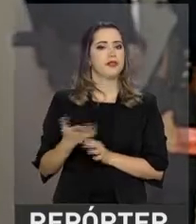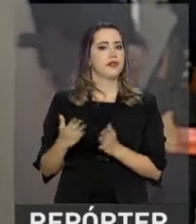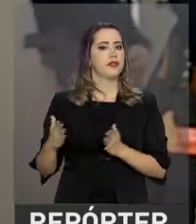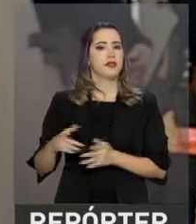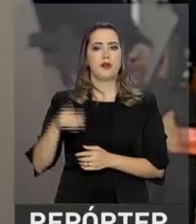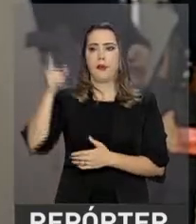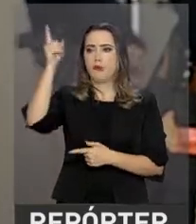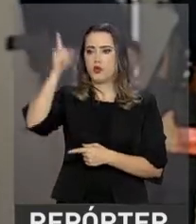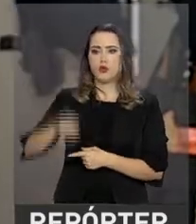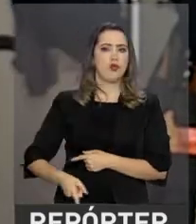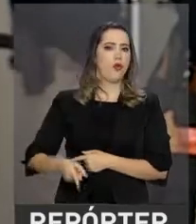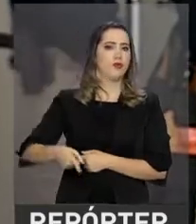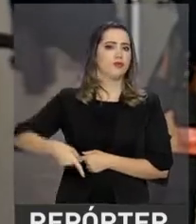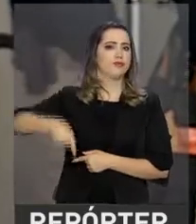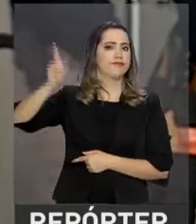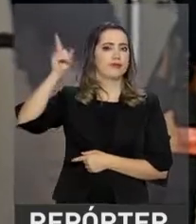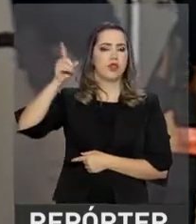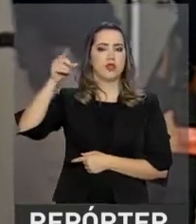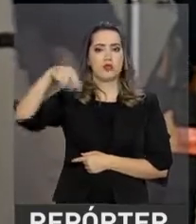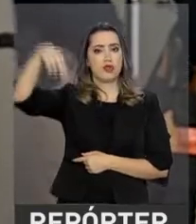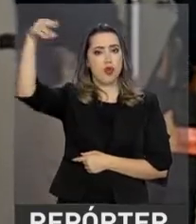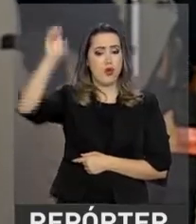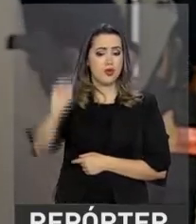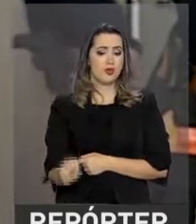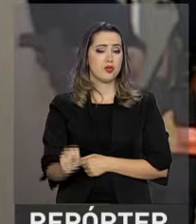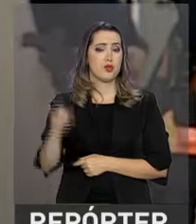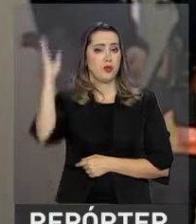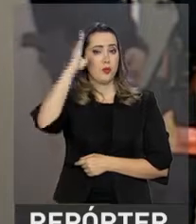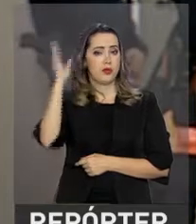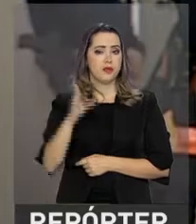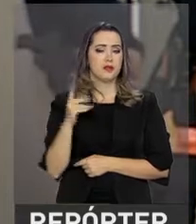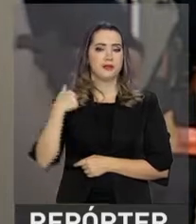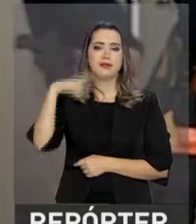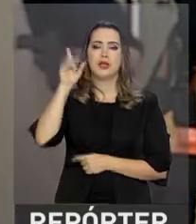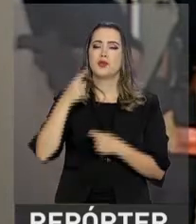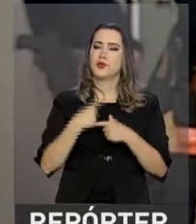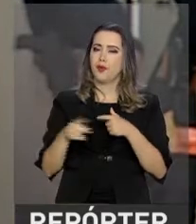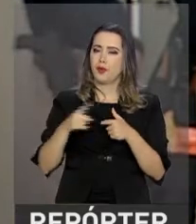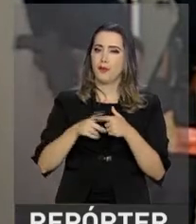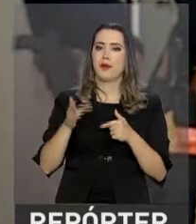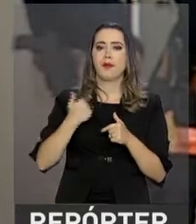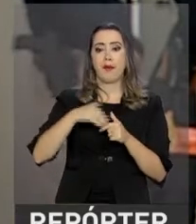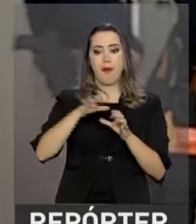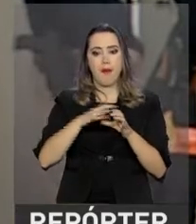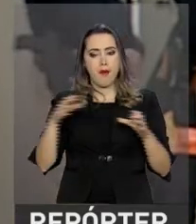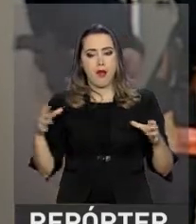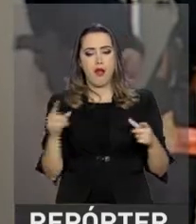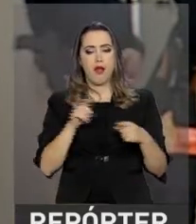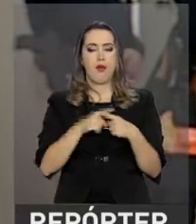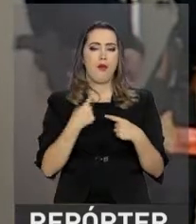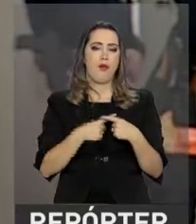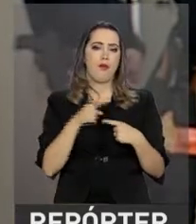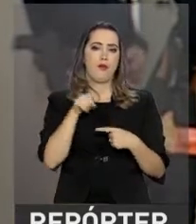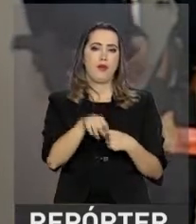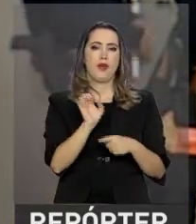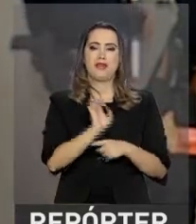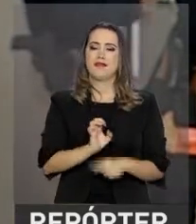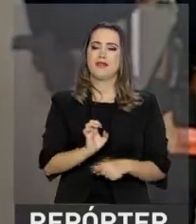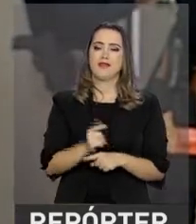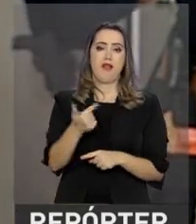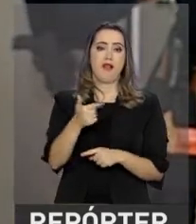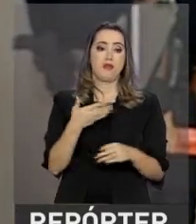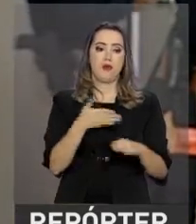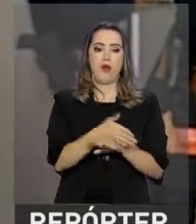sul. Mas o problema da exploração sexual pode ser bem maior, já que as rodovias estaduais não fizeram parte